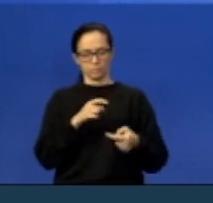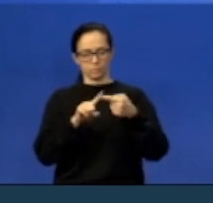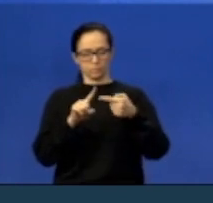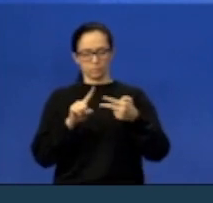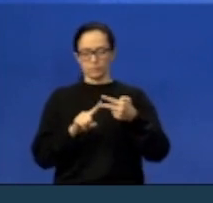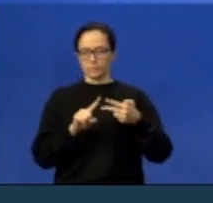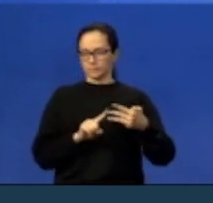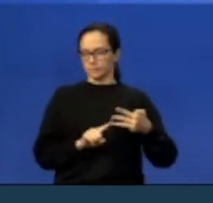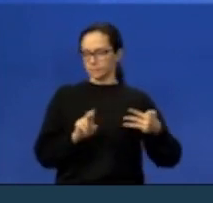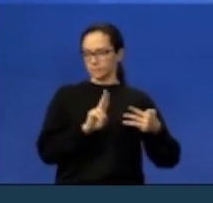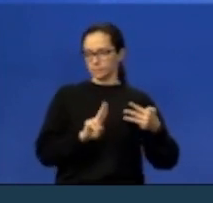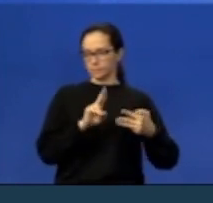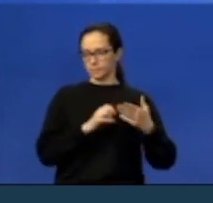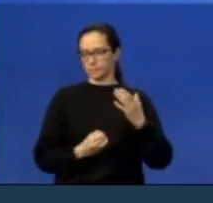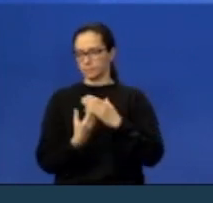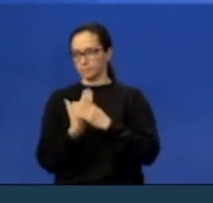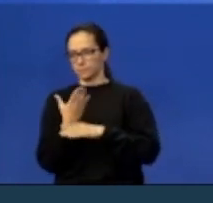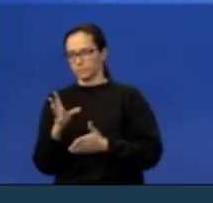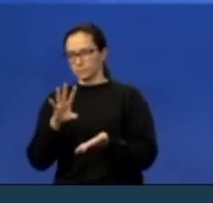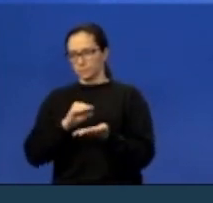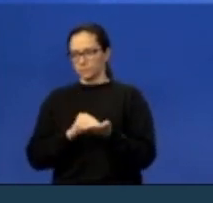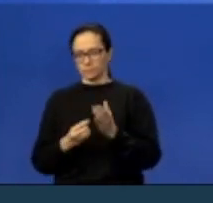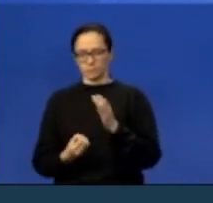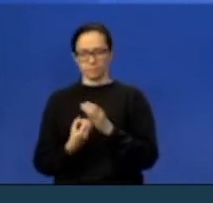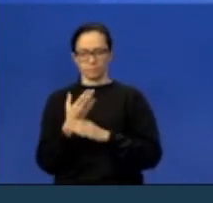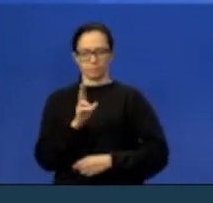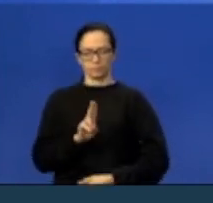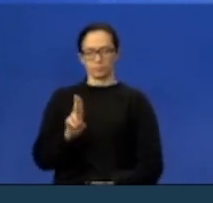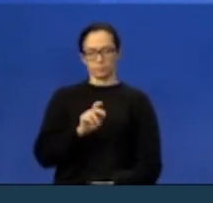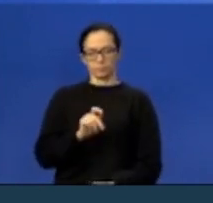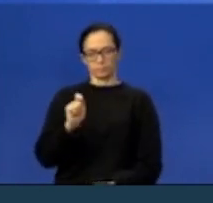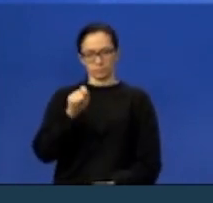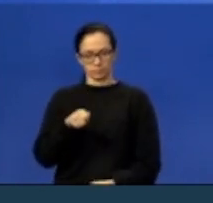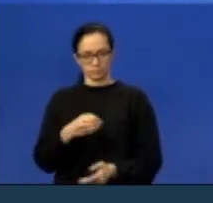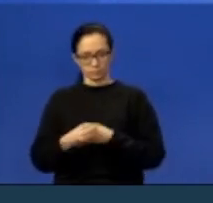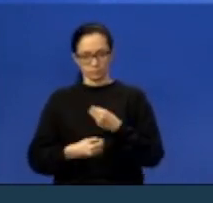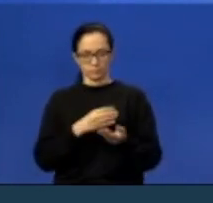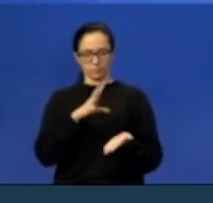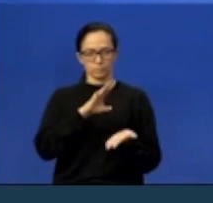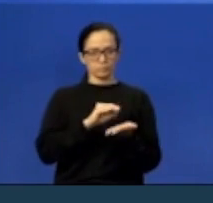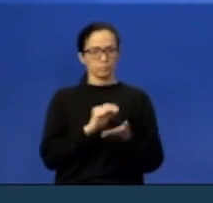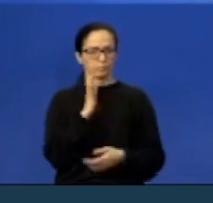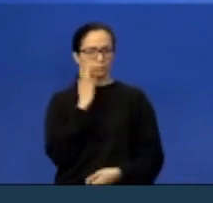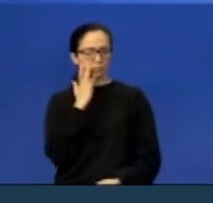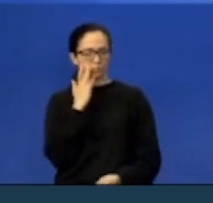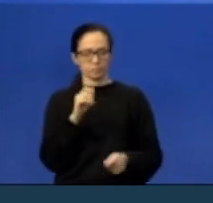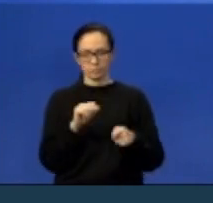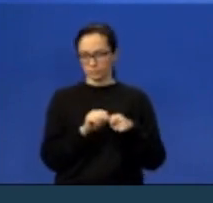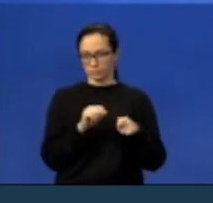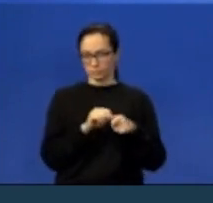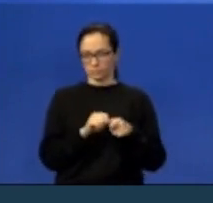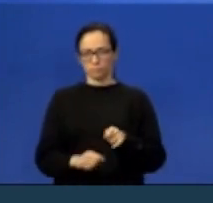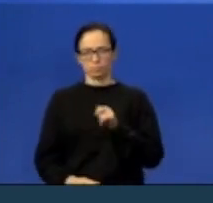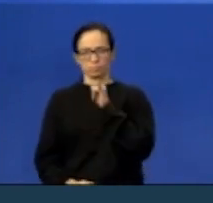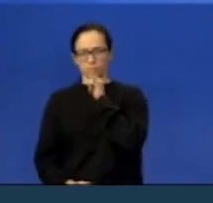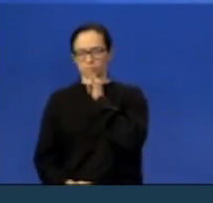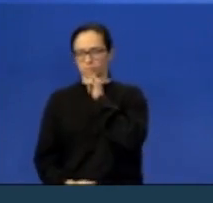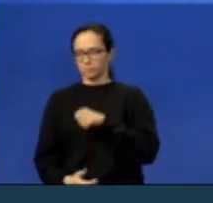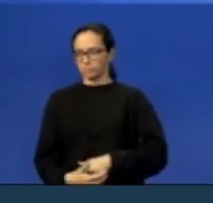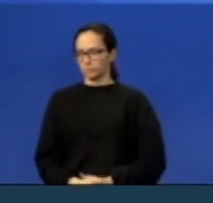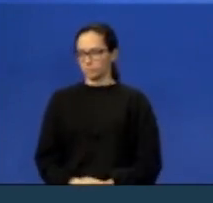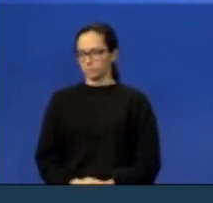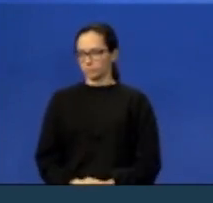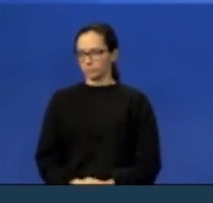estão envolvidas principalmente na formação e na reposição do tecido ósseo. Então, por exemplo, o indivíduo